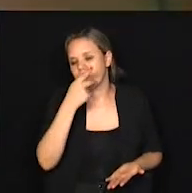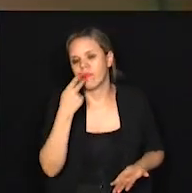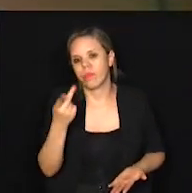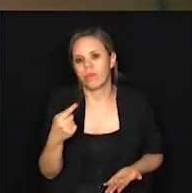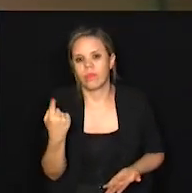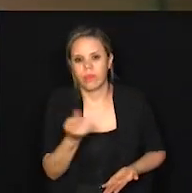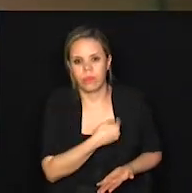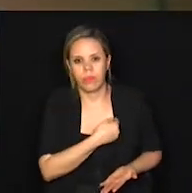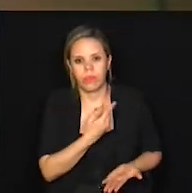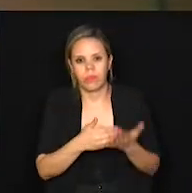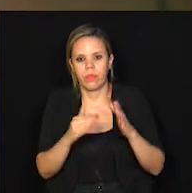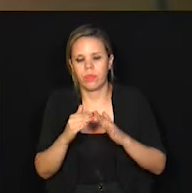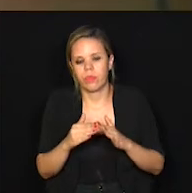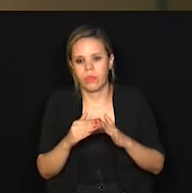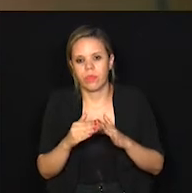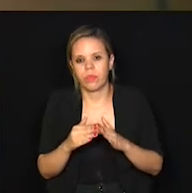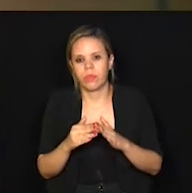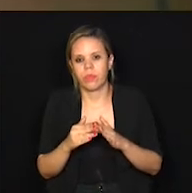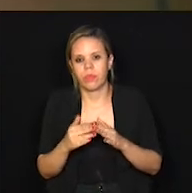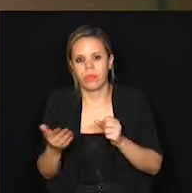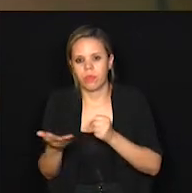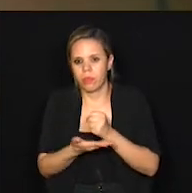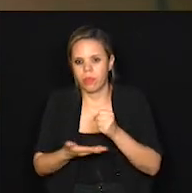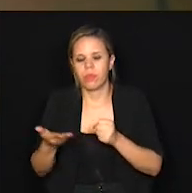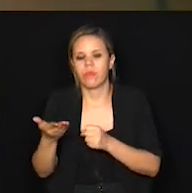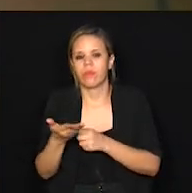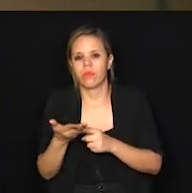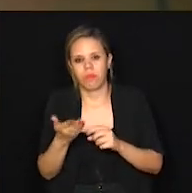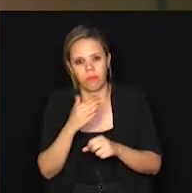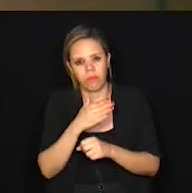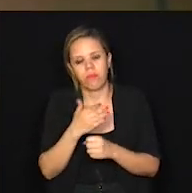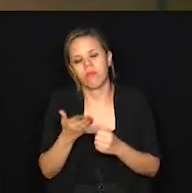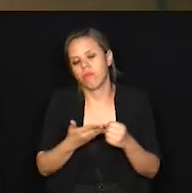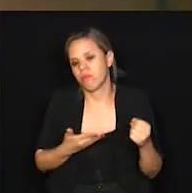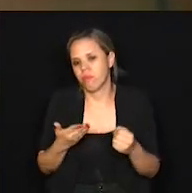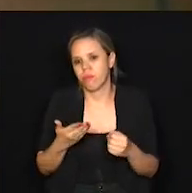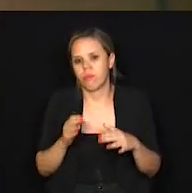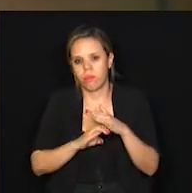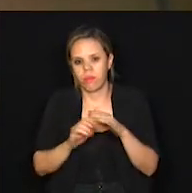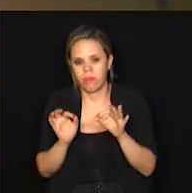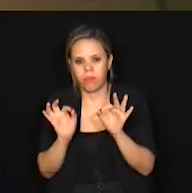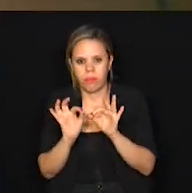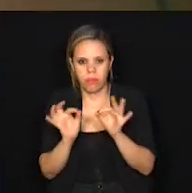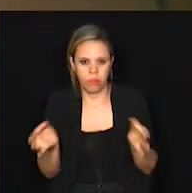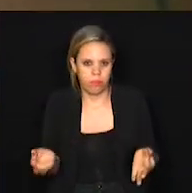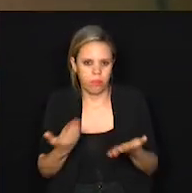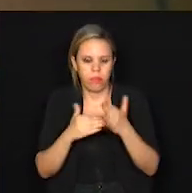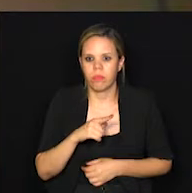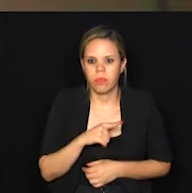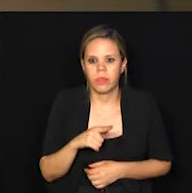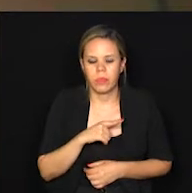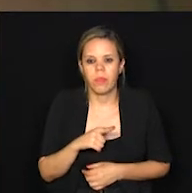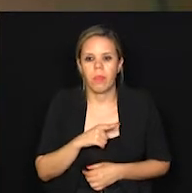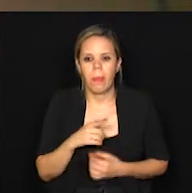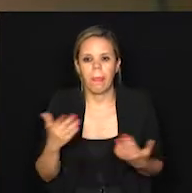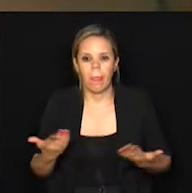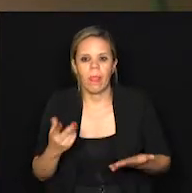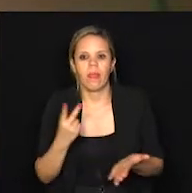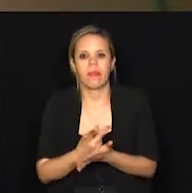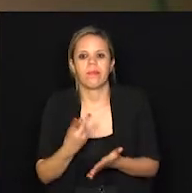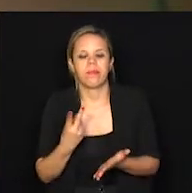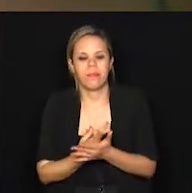muito no contexto de pandemia, e o debate é outro, é sobre o retorno ou não, por conta dos aspectos ligados a